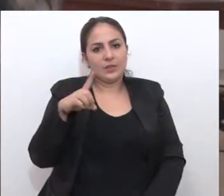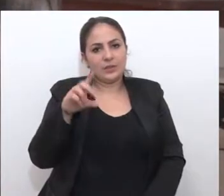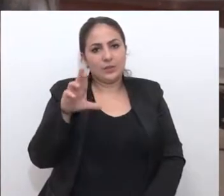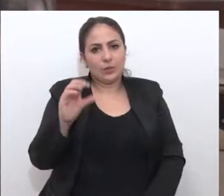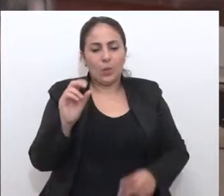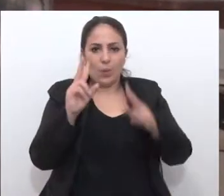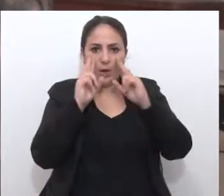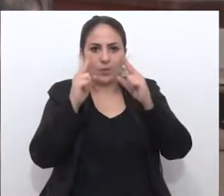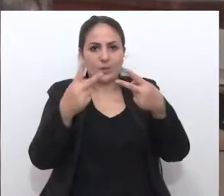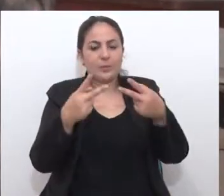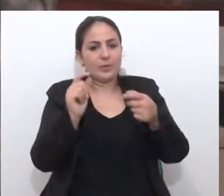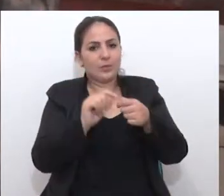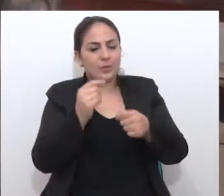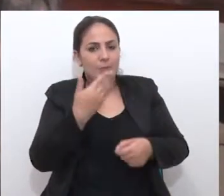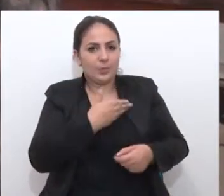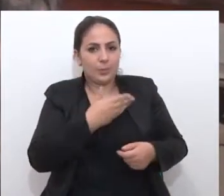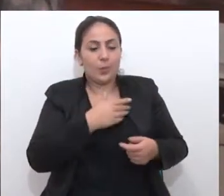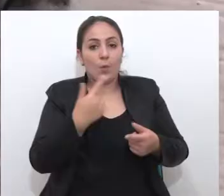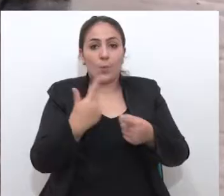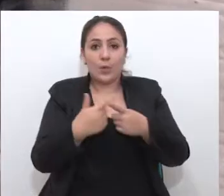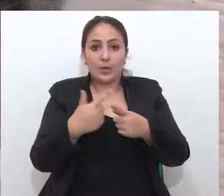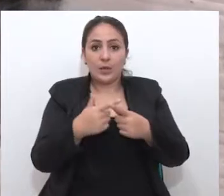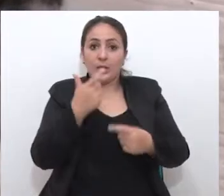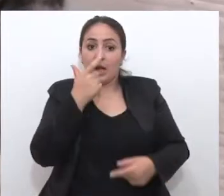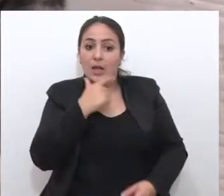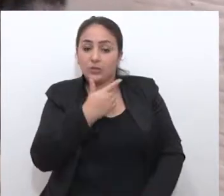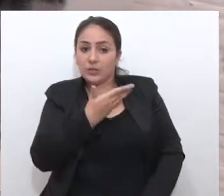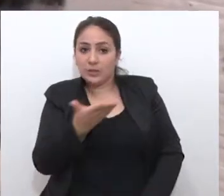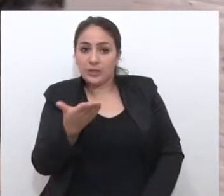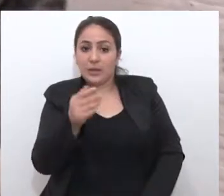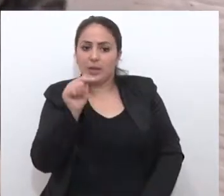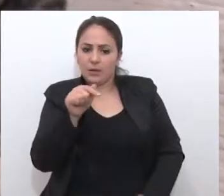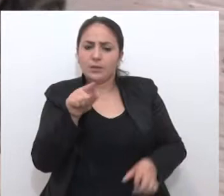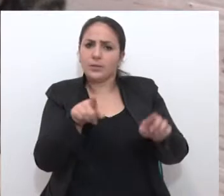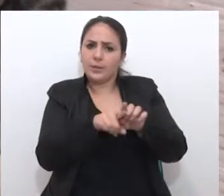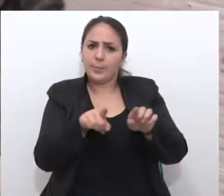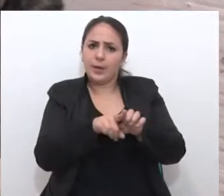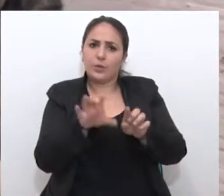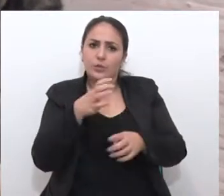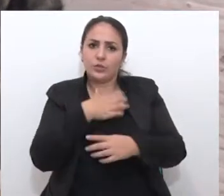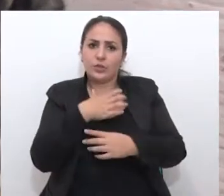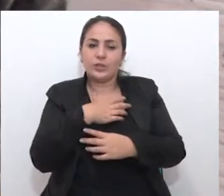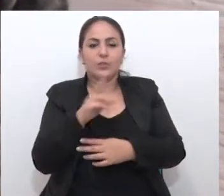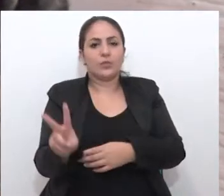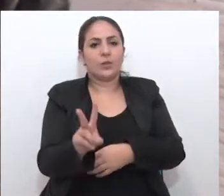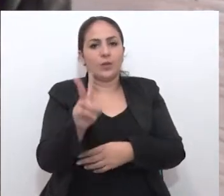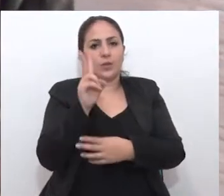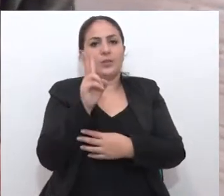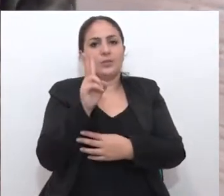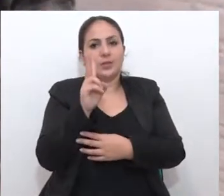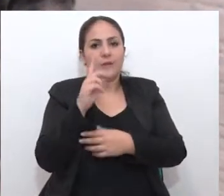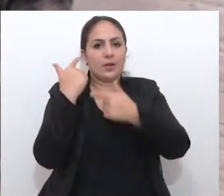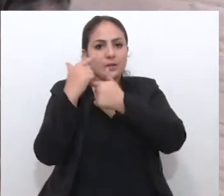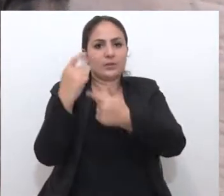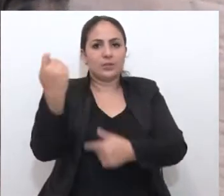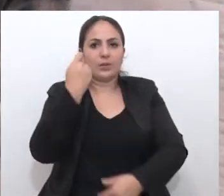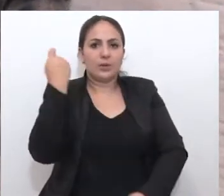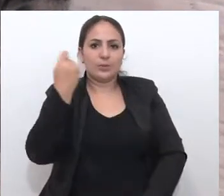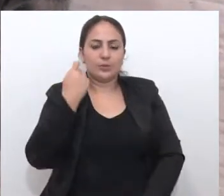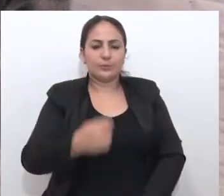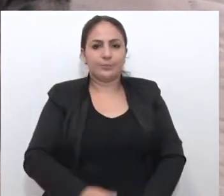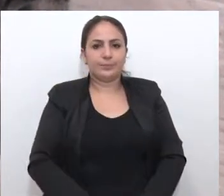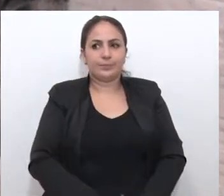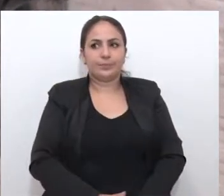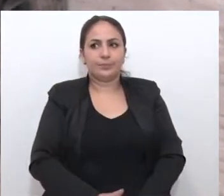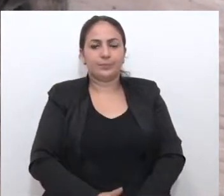o reconhecimento prestado ao amigo, já que para eles essa também é uma forma de valorizar a